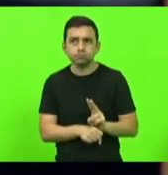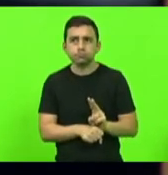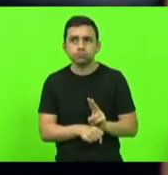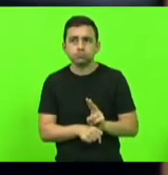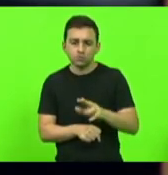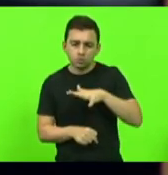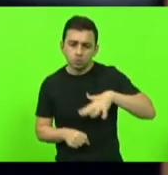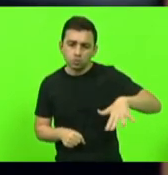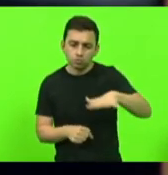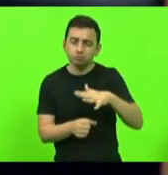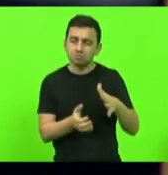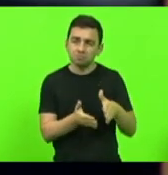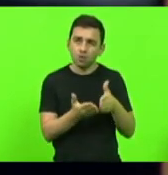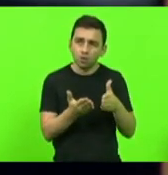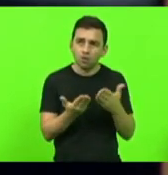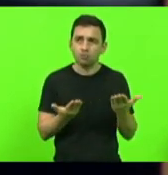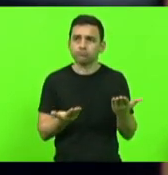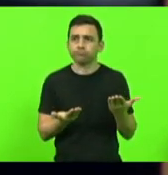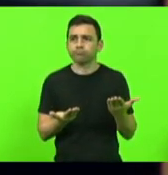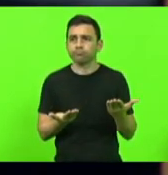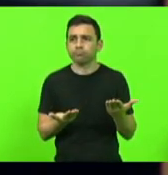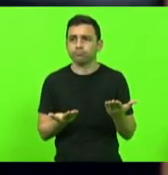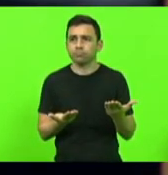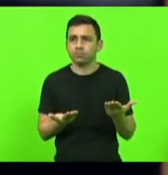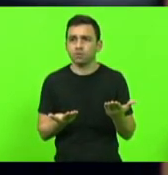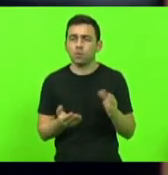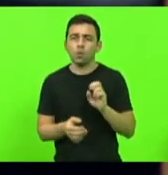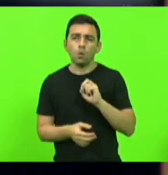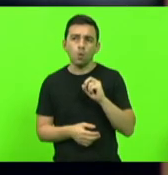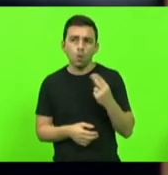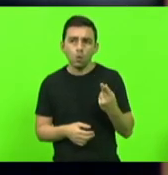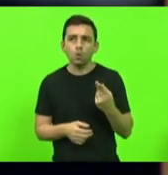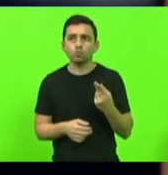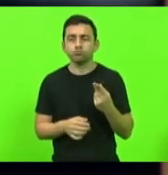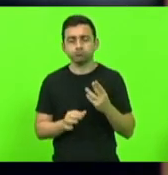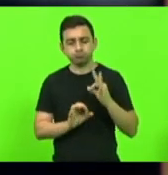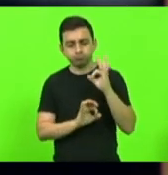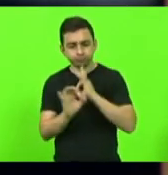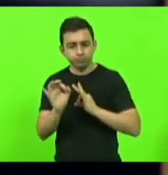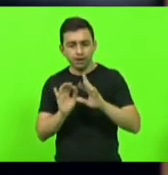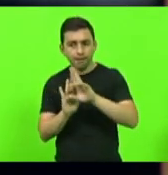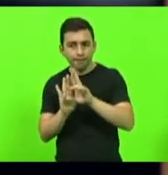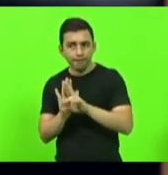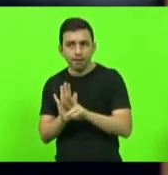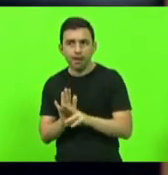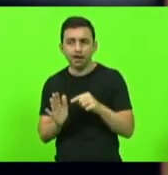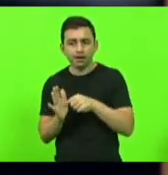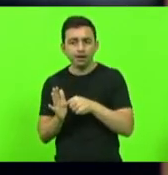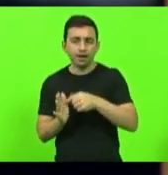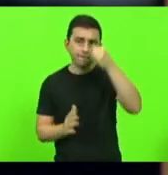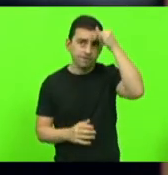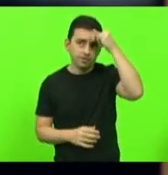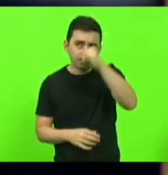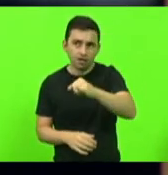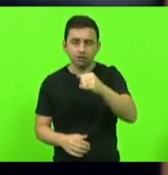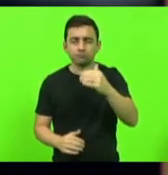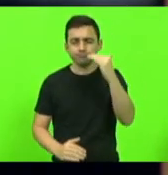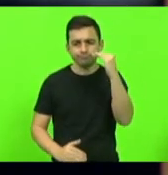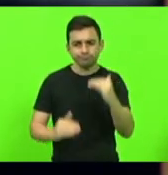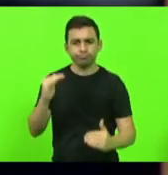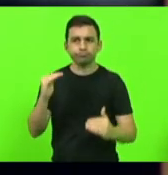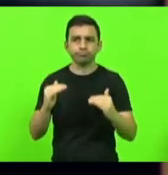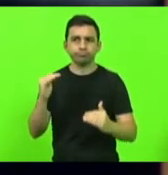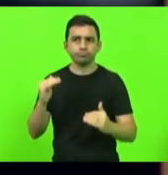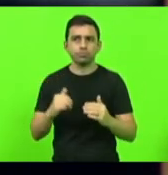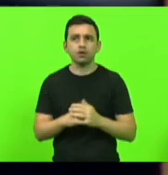hipossuficiente. Nós temos que criar mecanismo que ajude a combater as desigualdades.